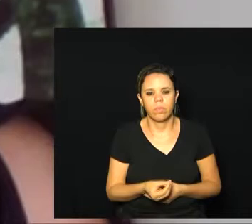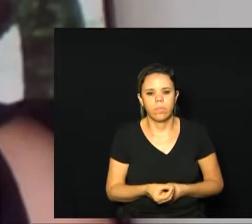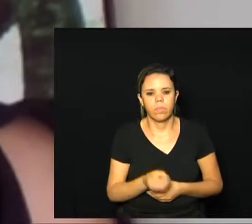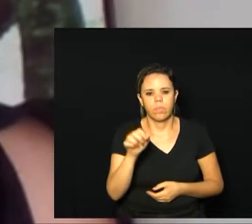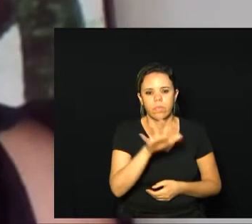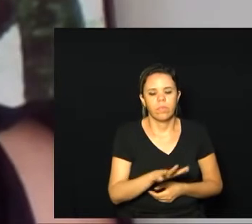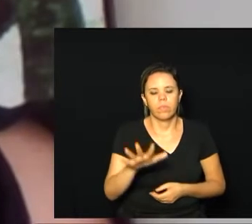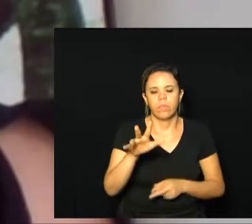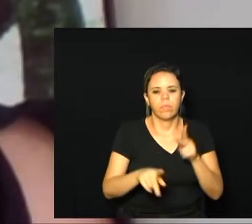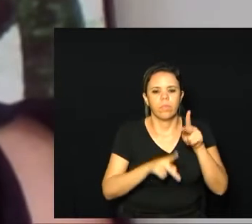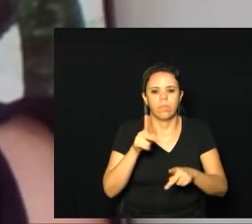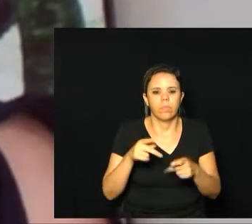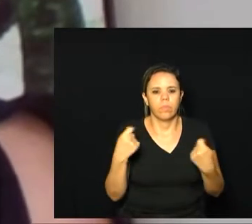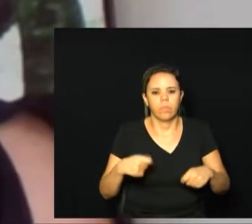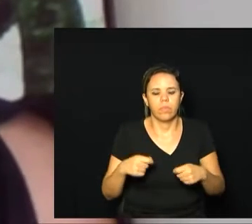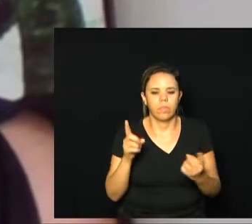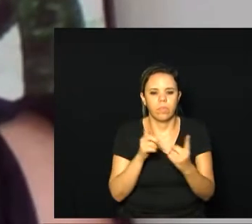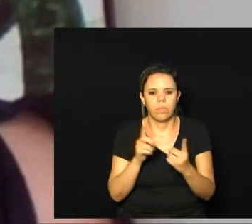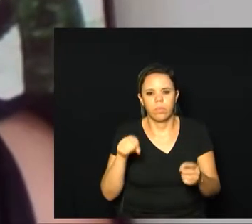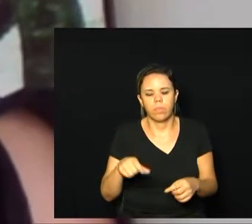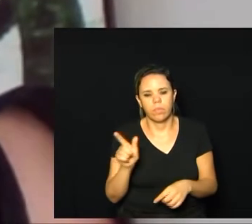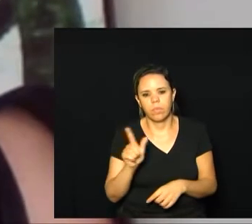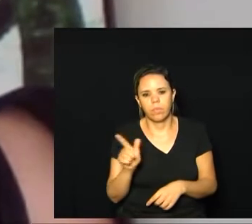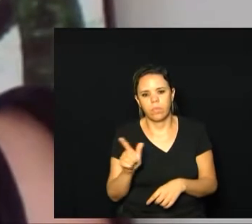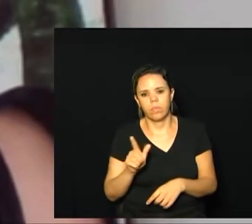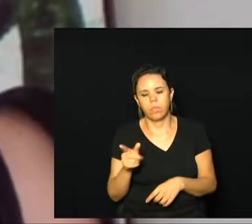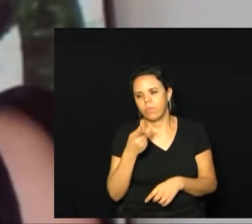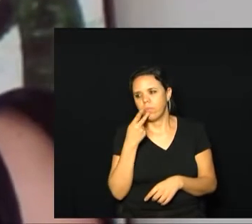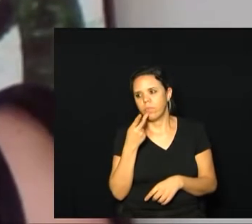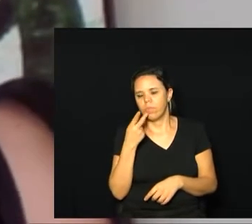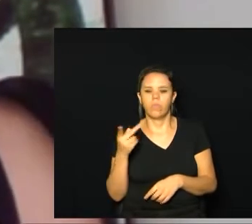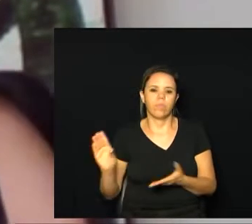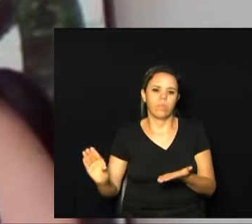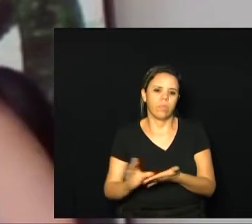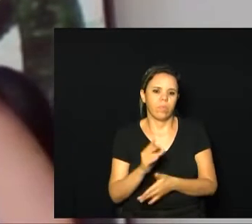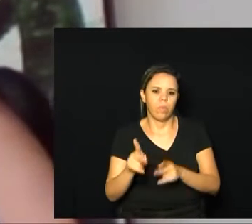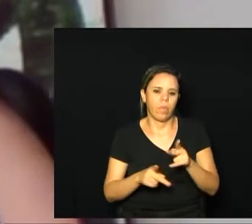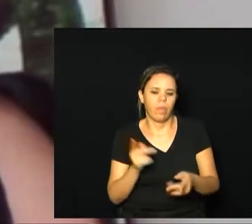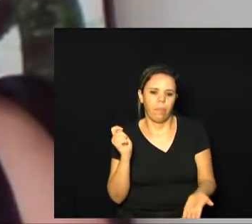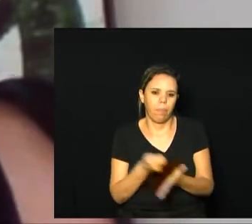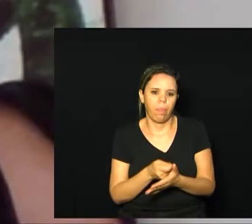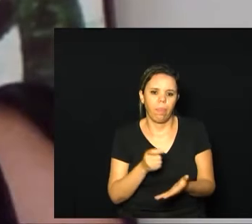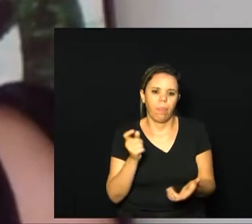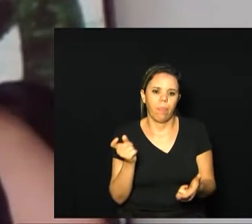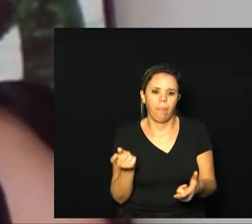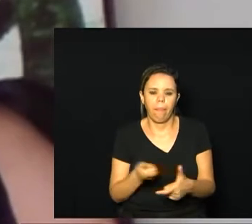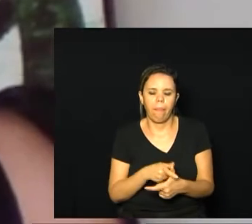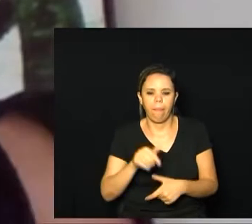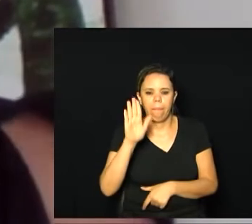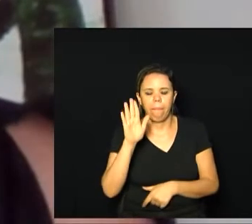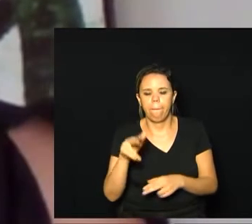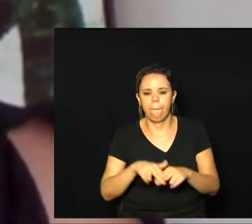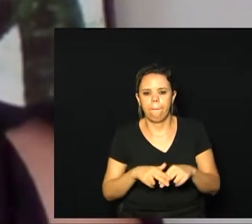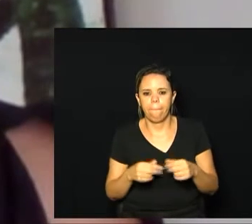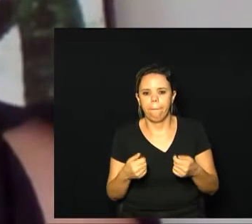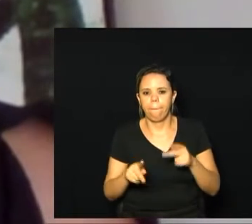geral, né, a população deve ser atendida. É óbvio que quando a gente fala de subsídio, alguém acaba pagando um pouco mais em detrimento daquele